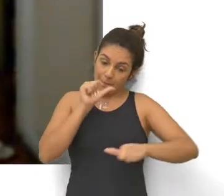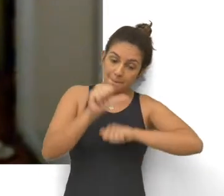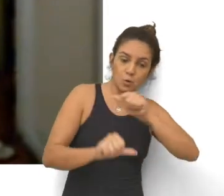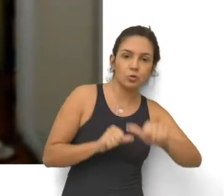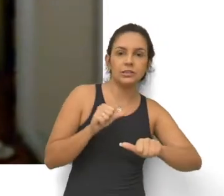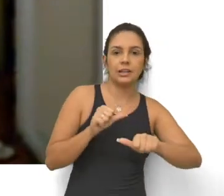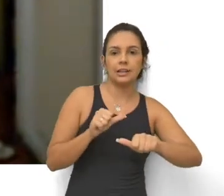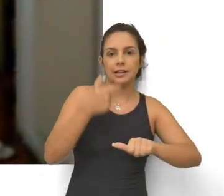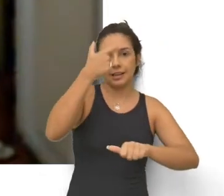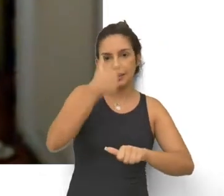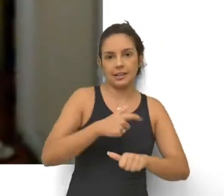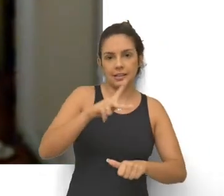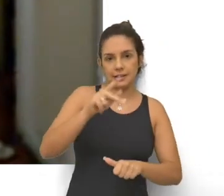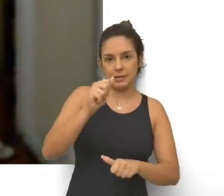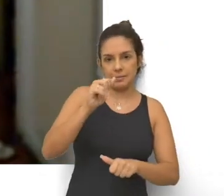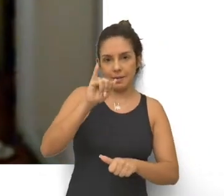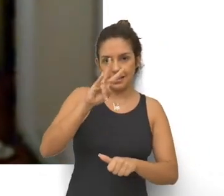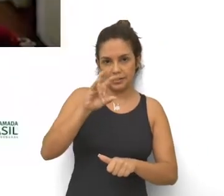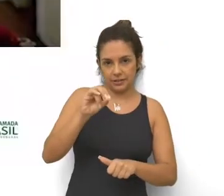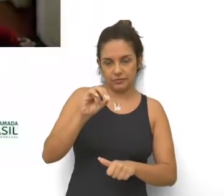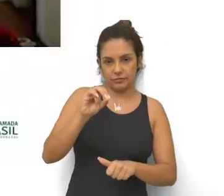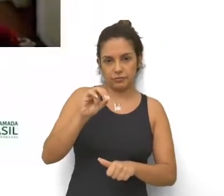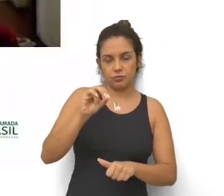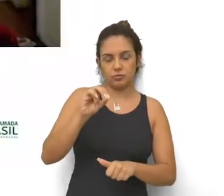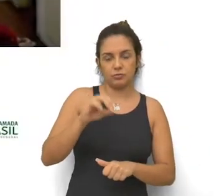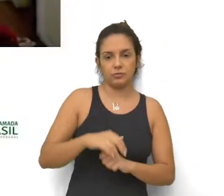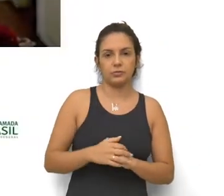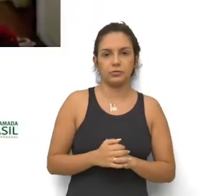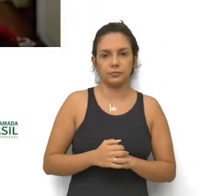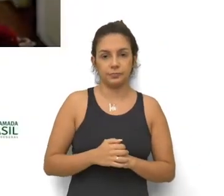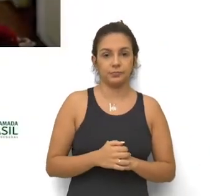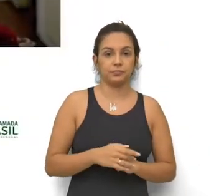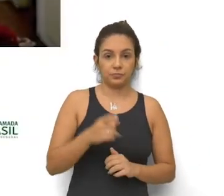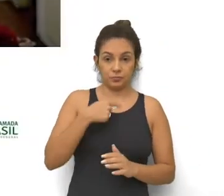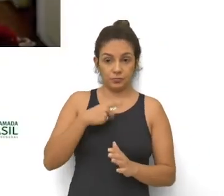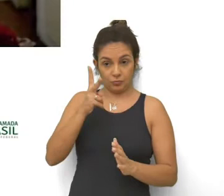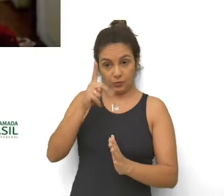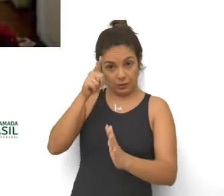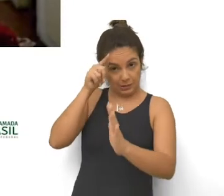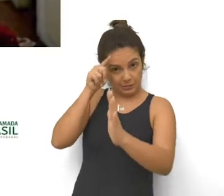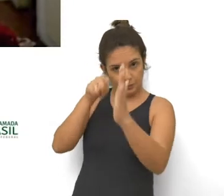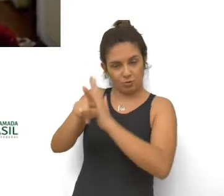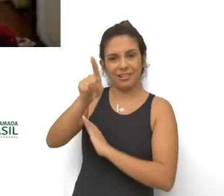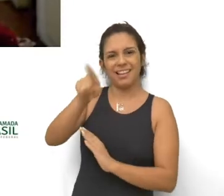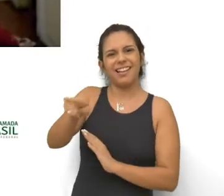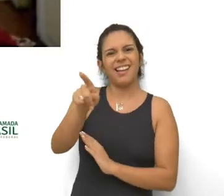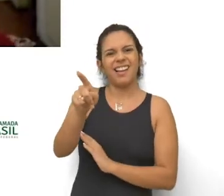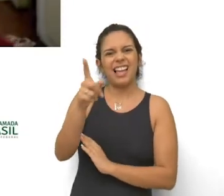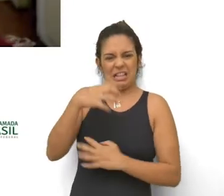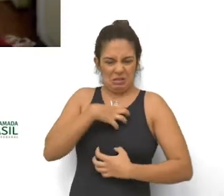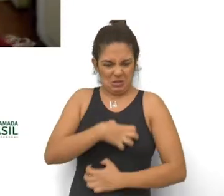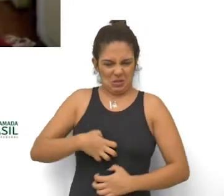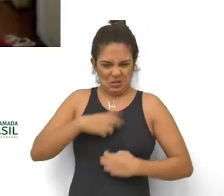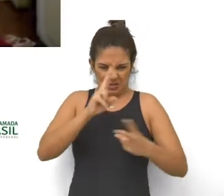ressentir. O ressentido, nesse sentido, é um covarde. Ele sempre procura